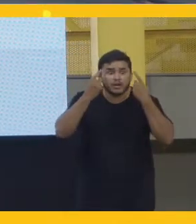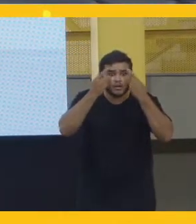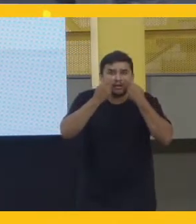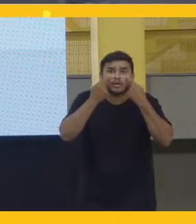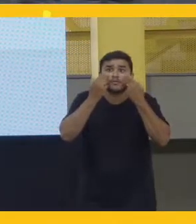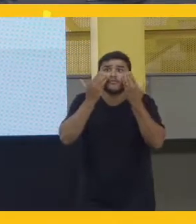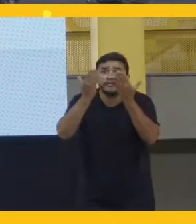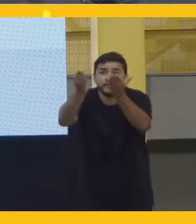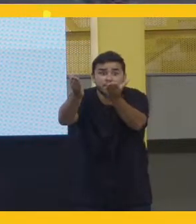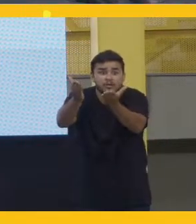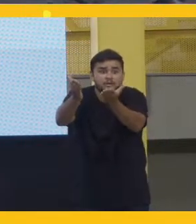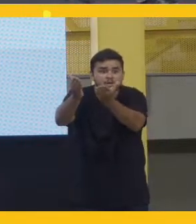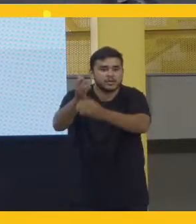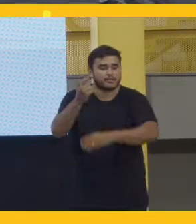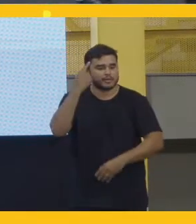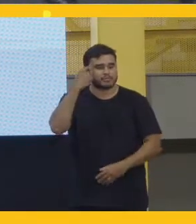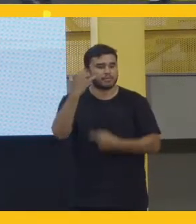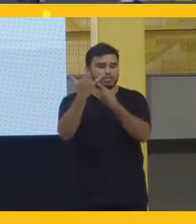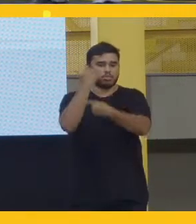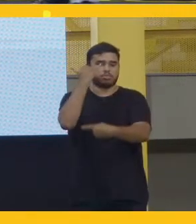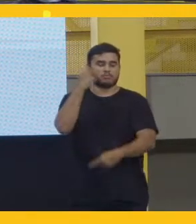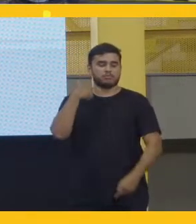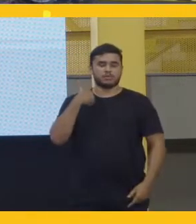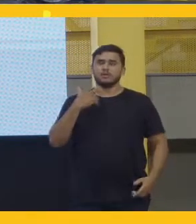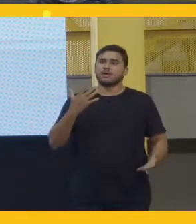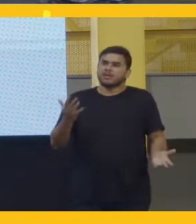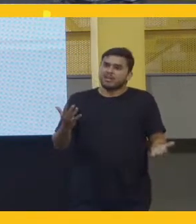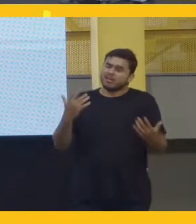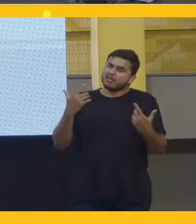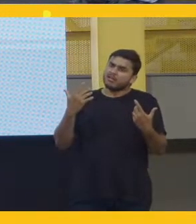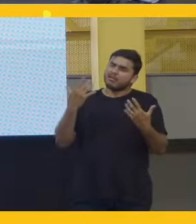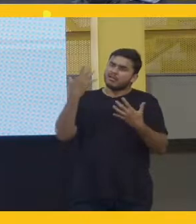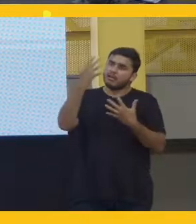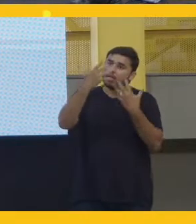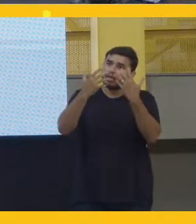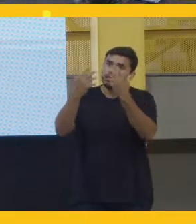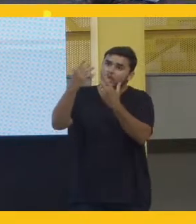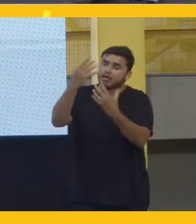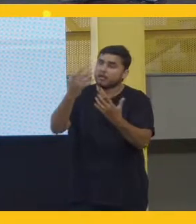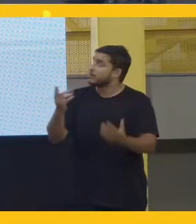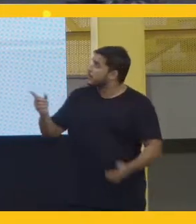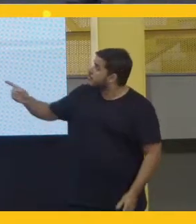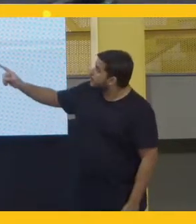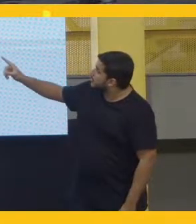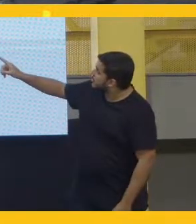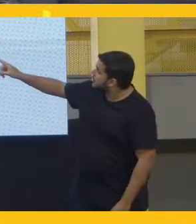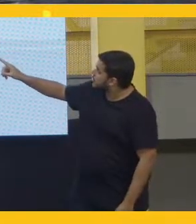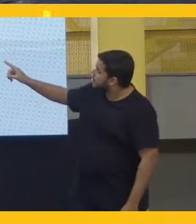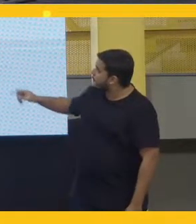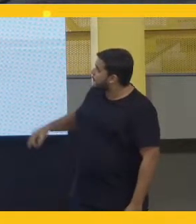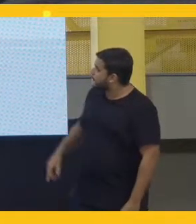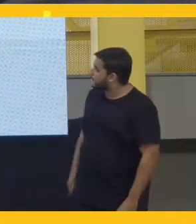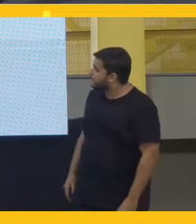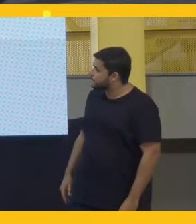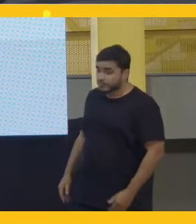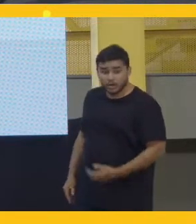Engana como? Olha a ideia. Se você desse um zoom, era isso que você ia ver, ó. É o que eu estou vendo aqui, olhando de